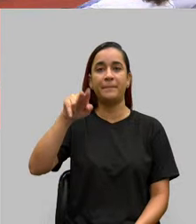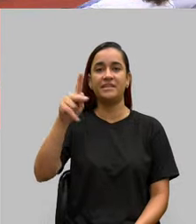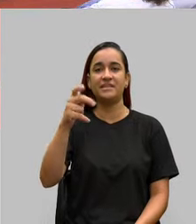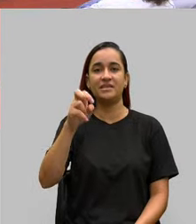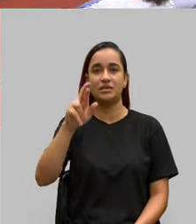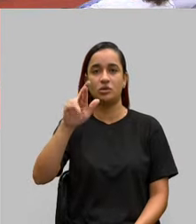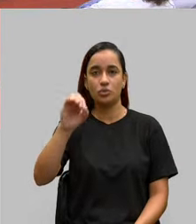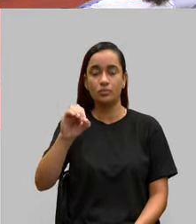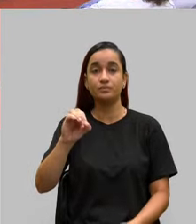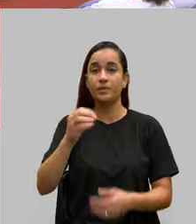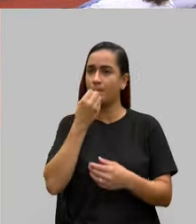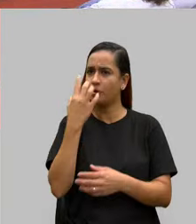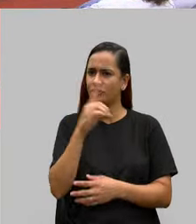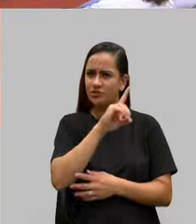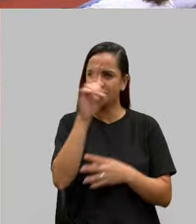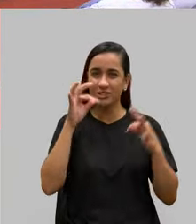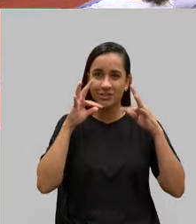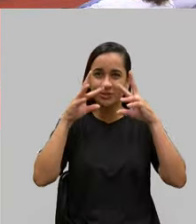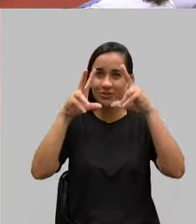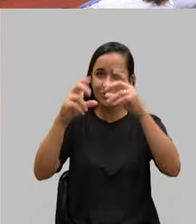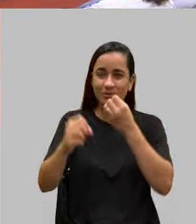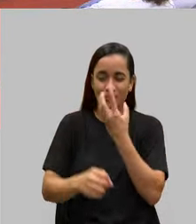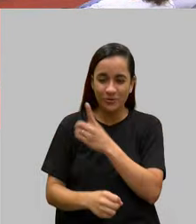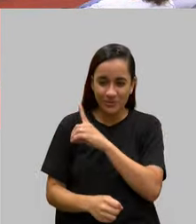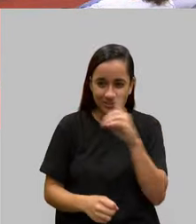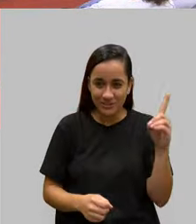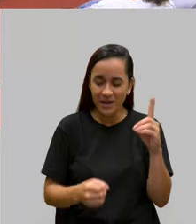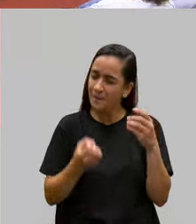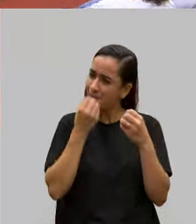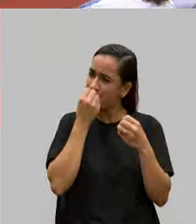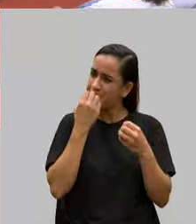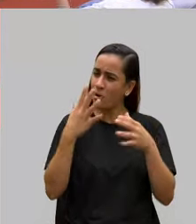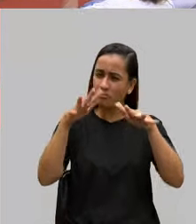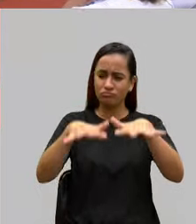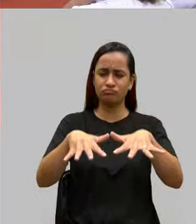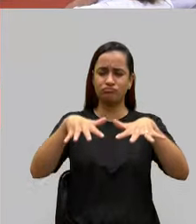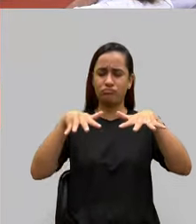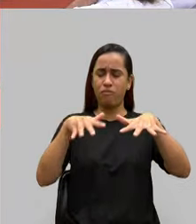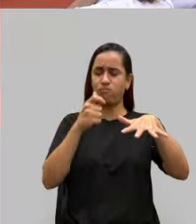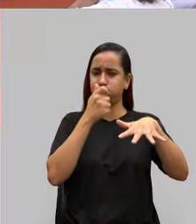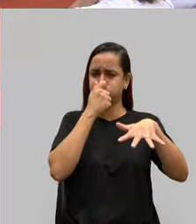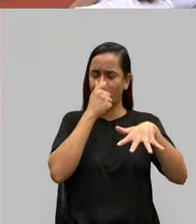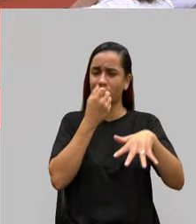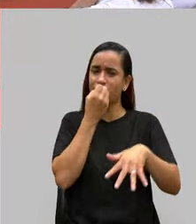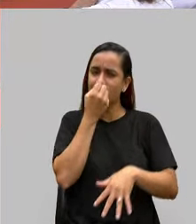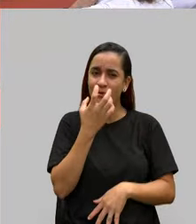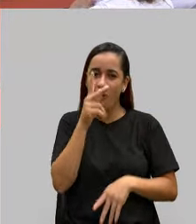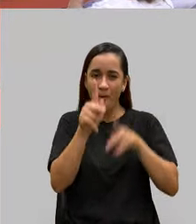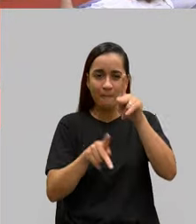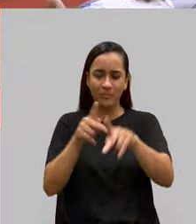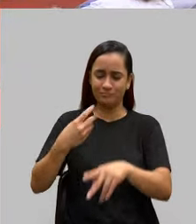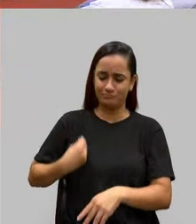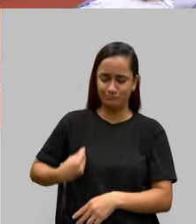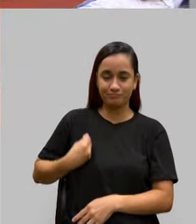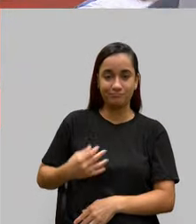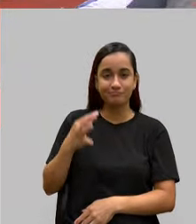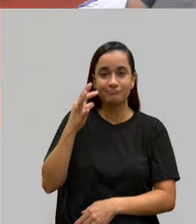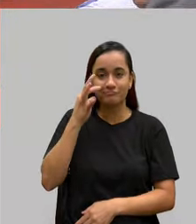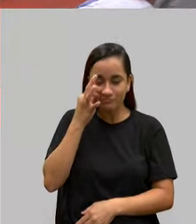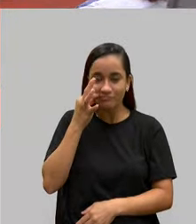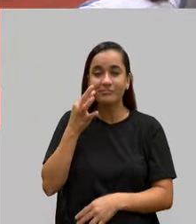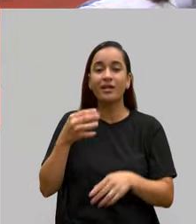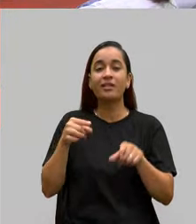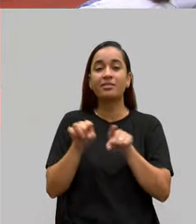todos que bom foi essa casa do Povo gente repleta né hoje vocês estarem aqui né em nome da nossa companheira